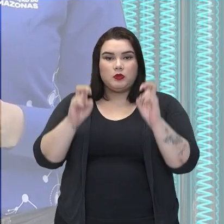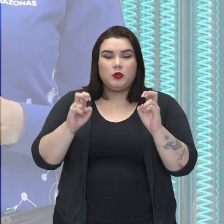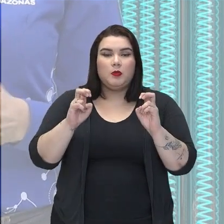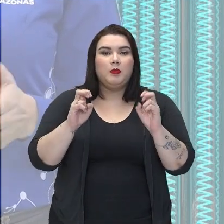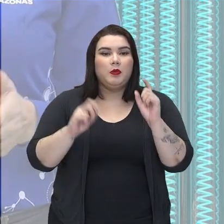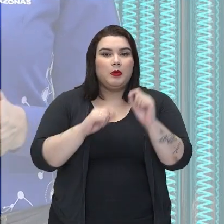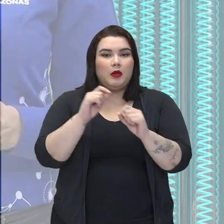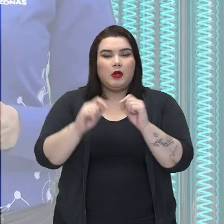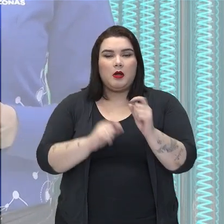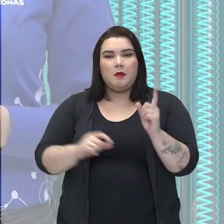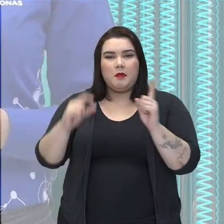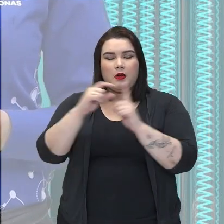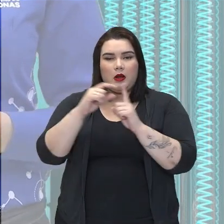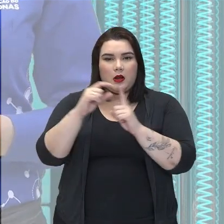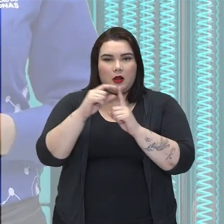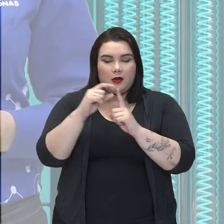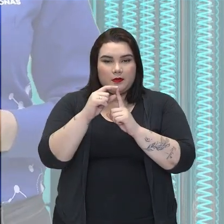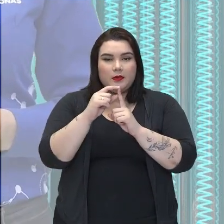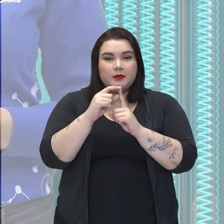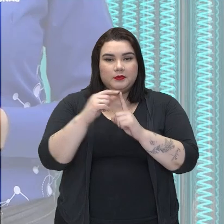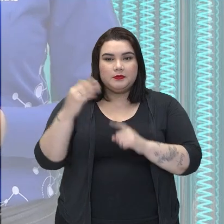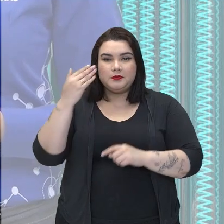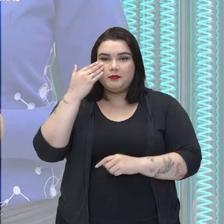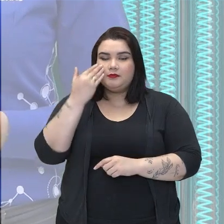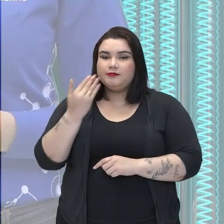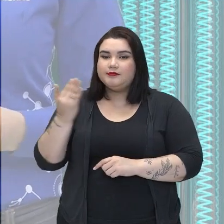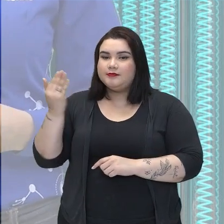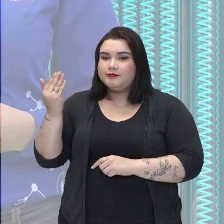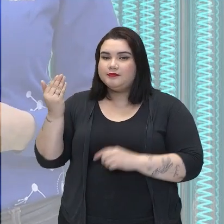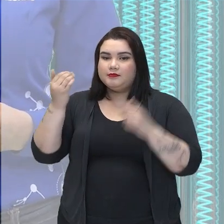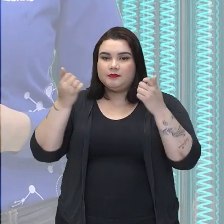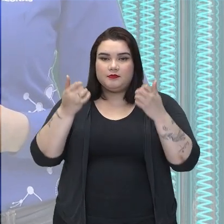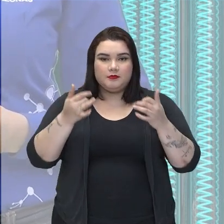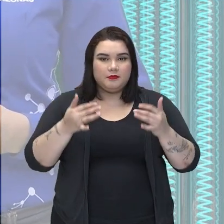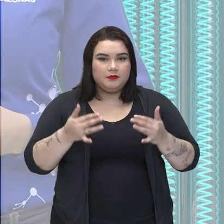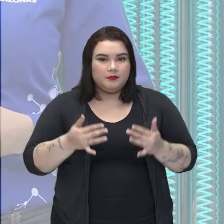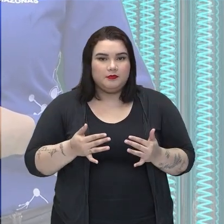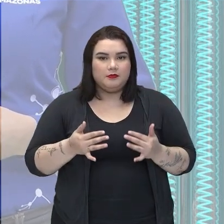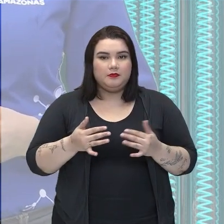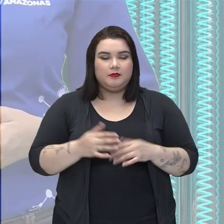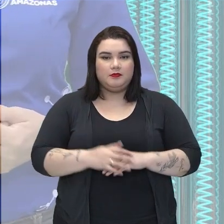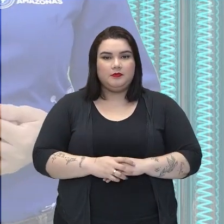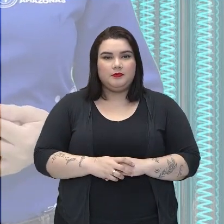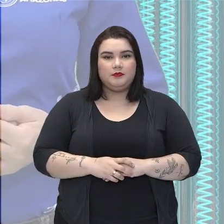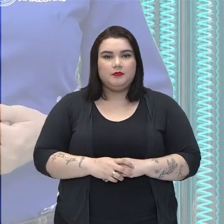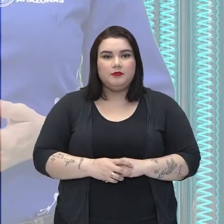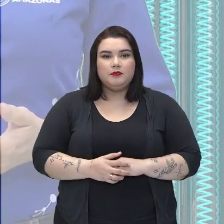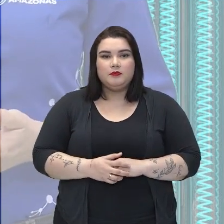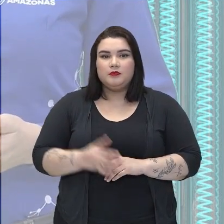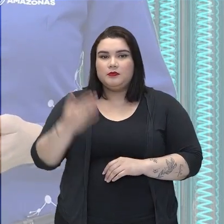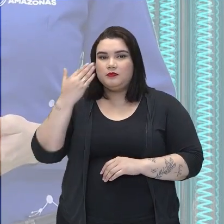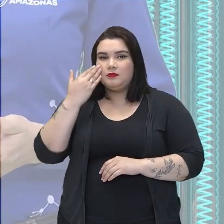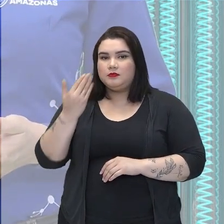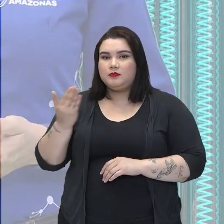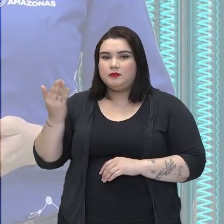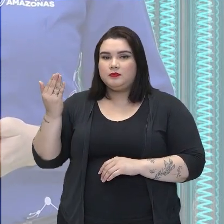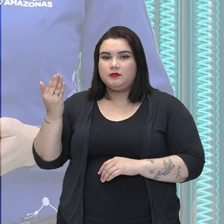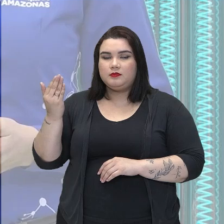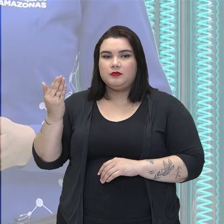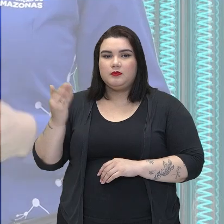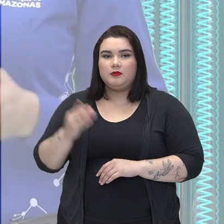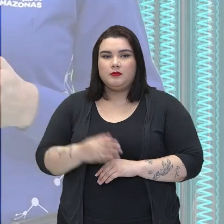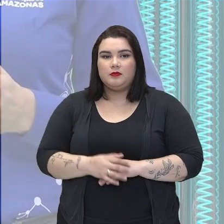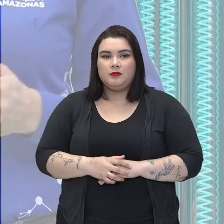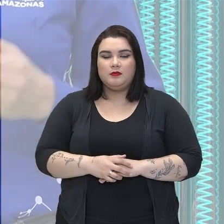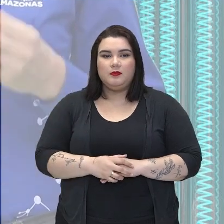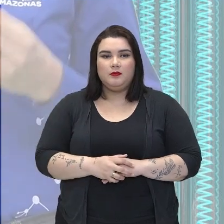clickbait. Então, vamos acompanhar aqui comigo um pouquinho mais sobre este tópico. Então, a pergunta para